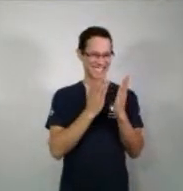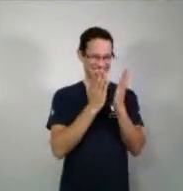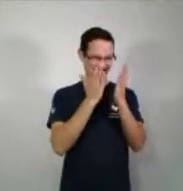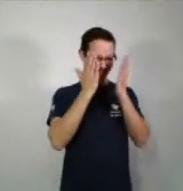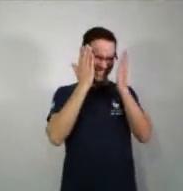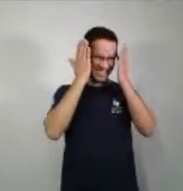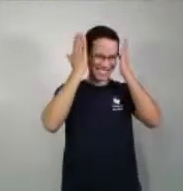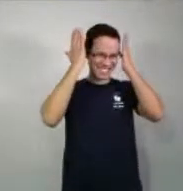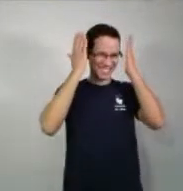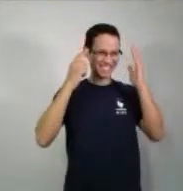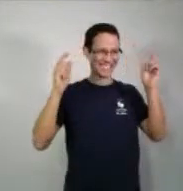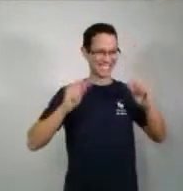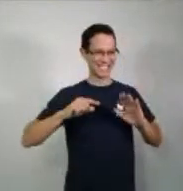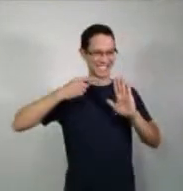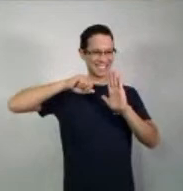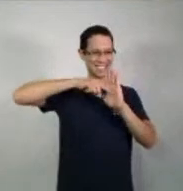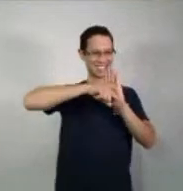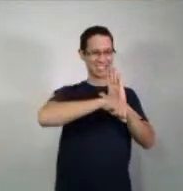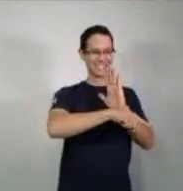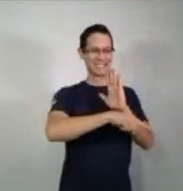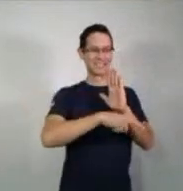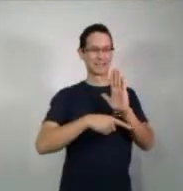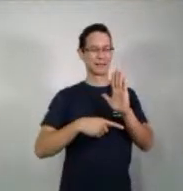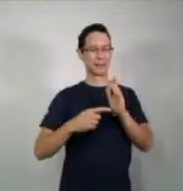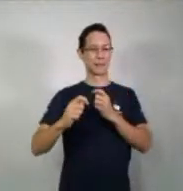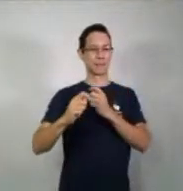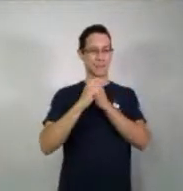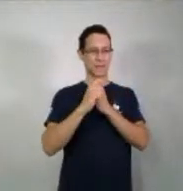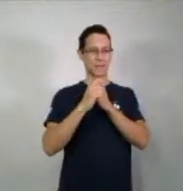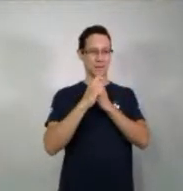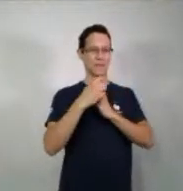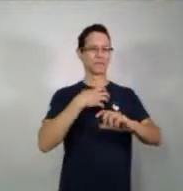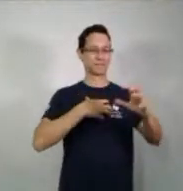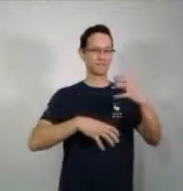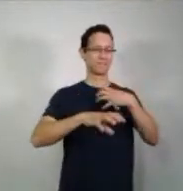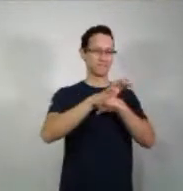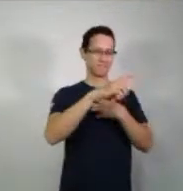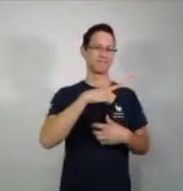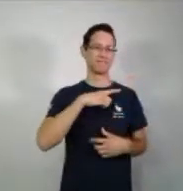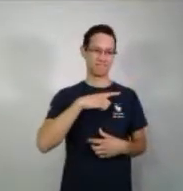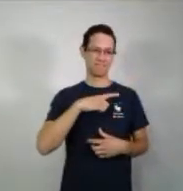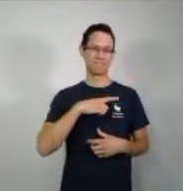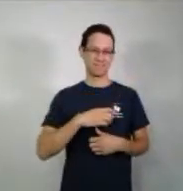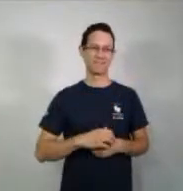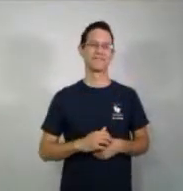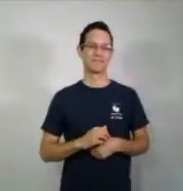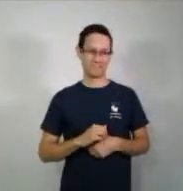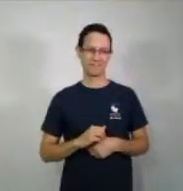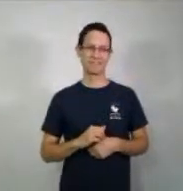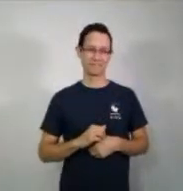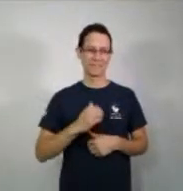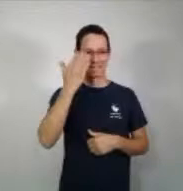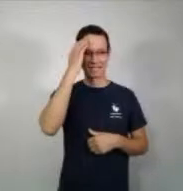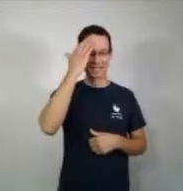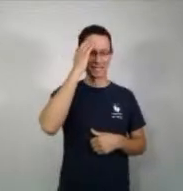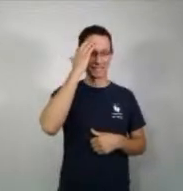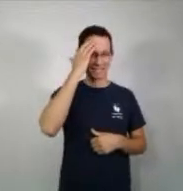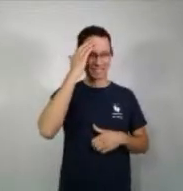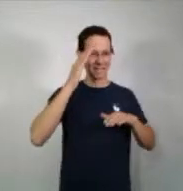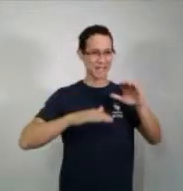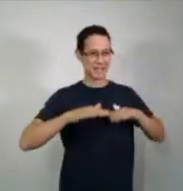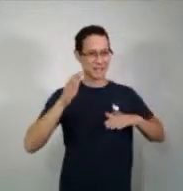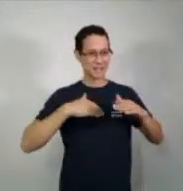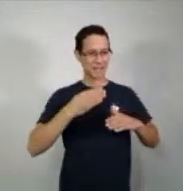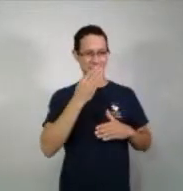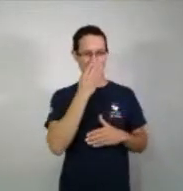que traz dentro da história, o que provoca uma empatia tremenda, assim. Provoca entendimentos que, às vezes, a gente